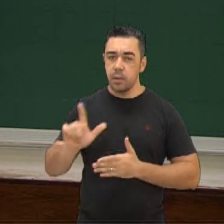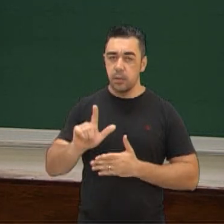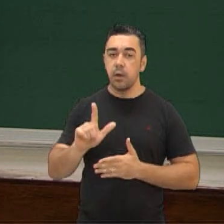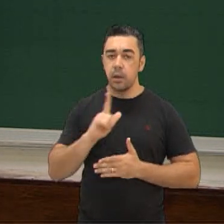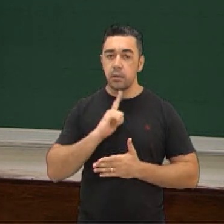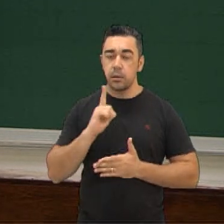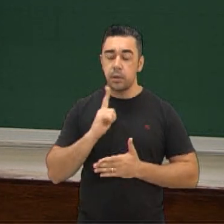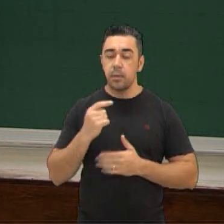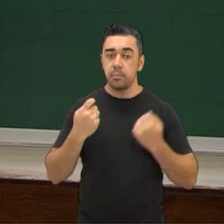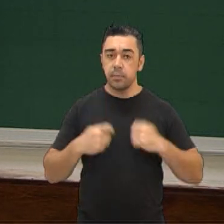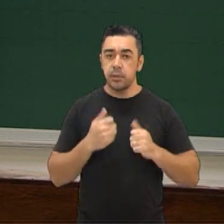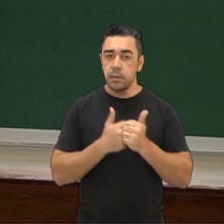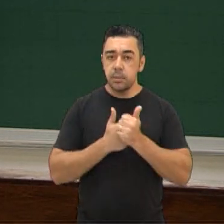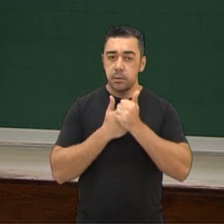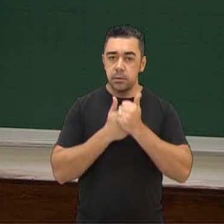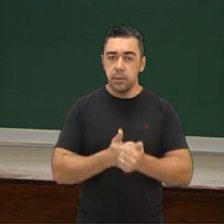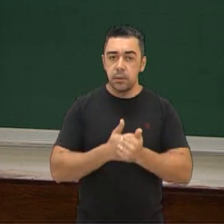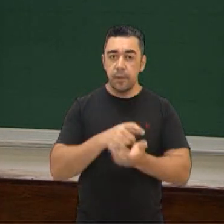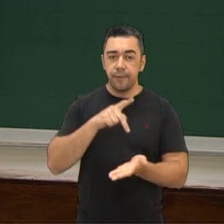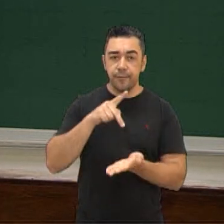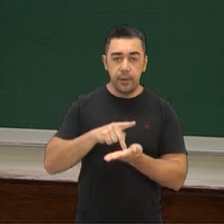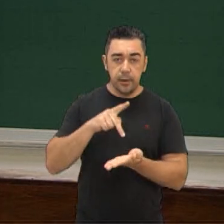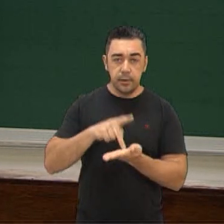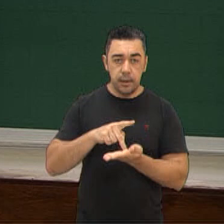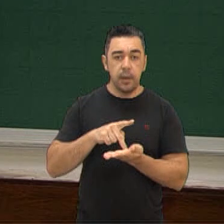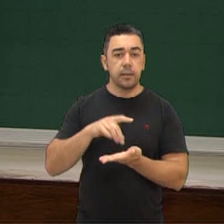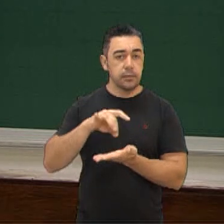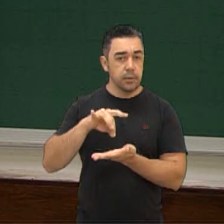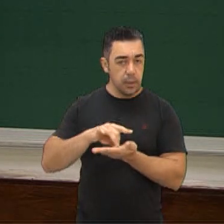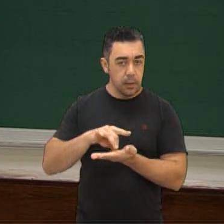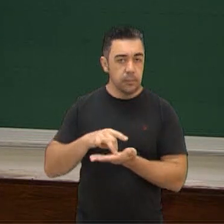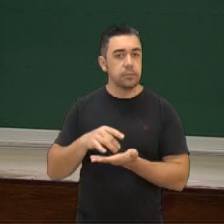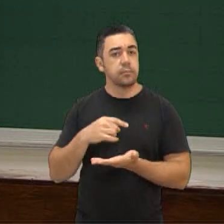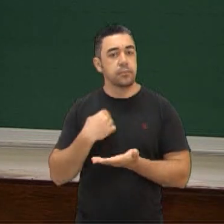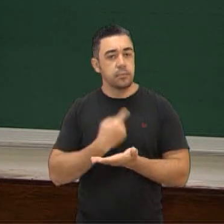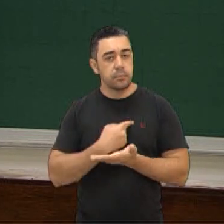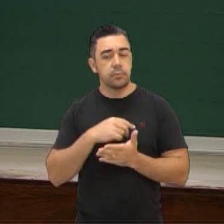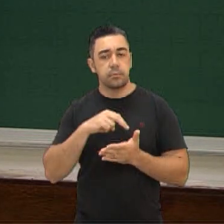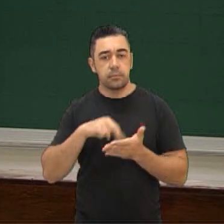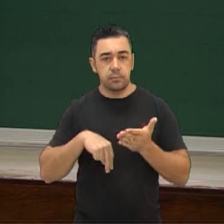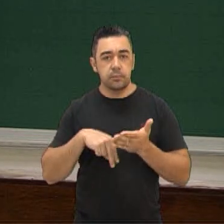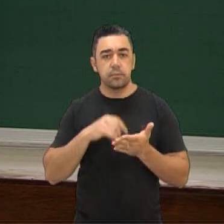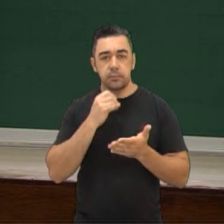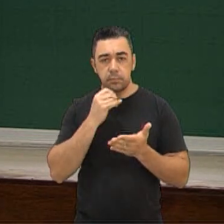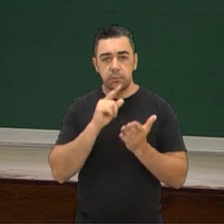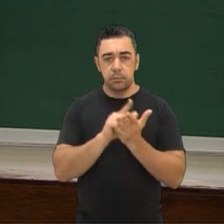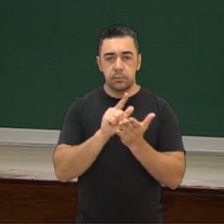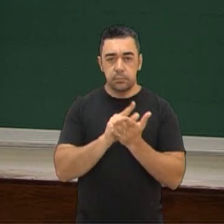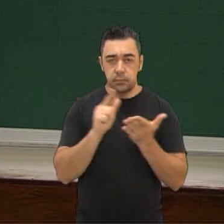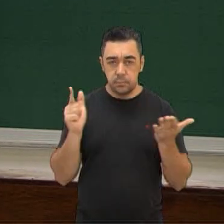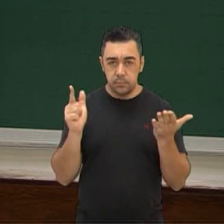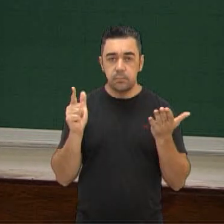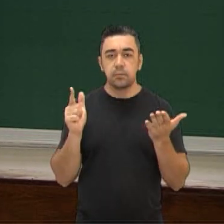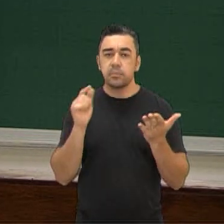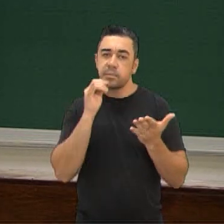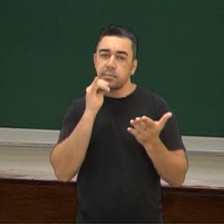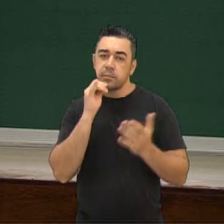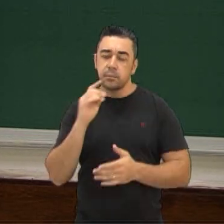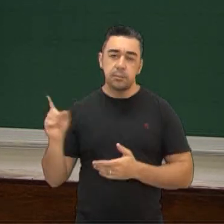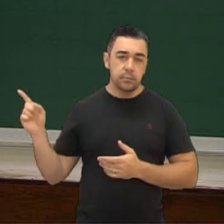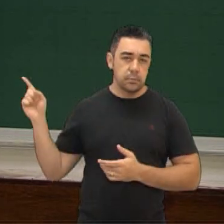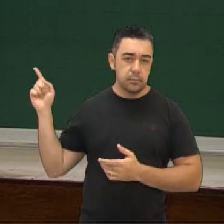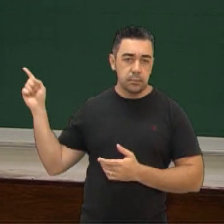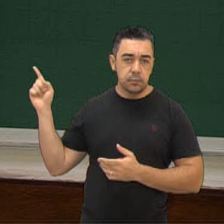compromisso com a verdade, com a realidade, e incluso o que nós lemos em um periódico, né? Como eu coloquei